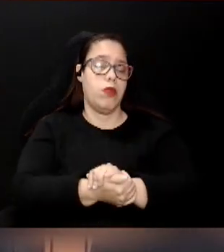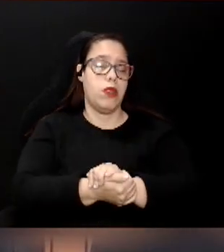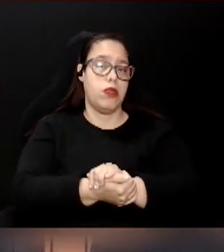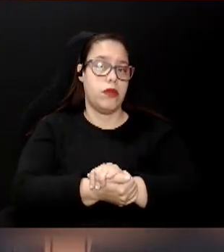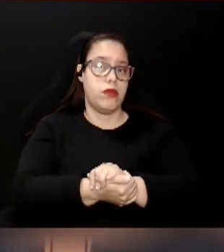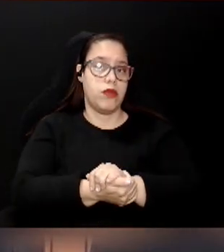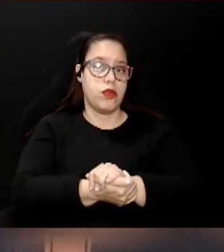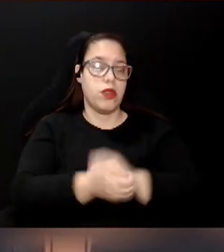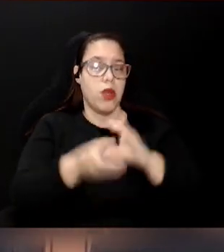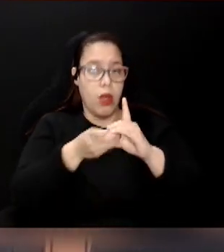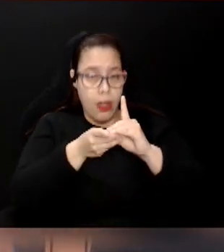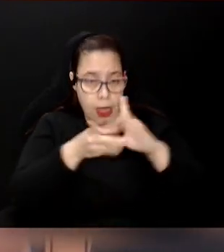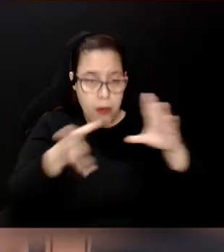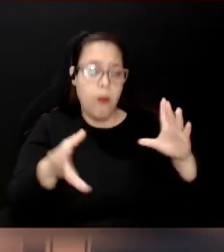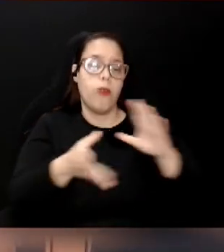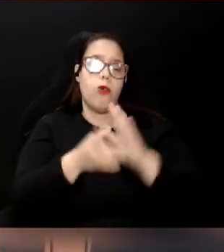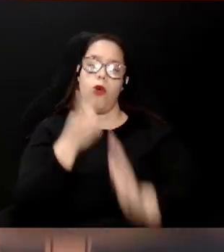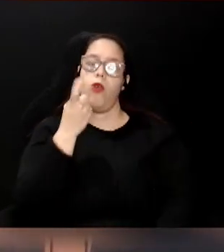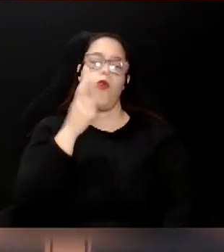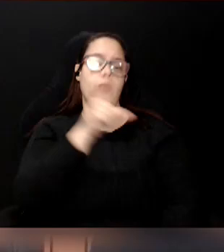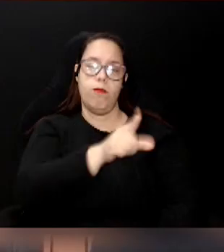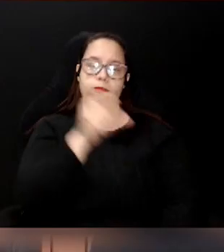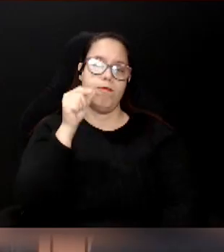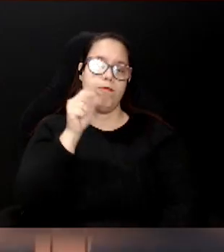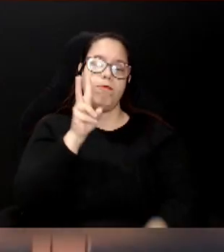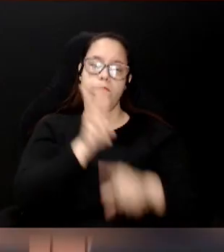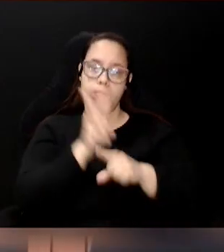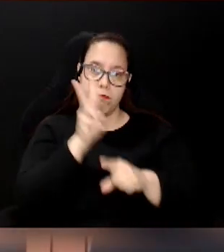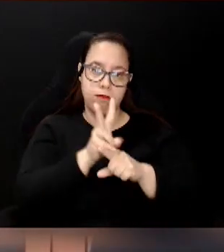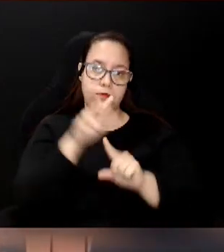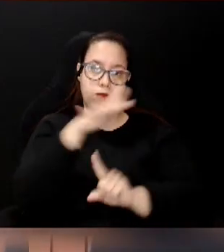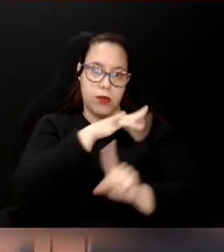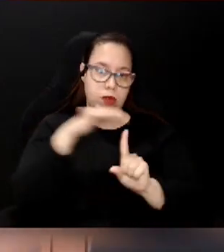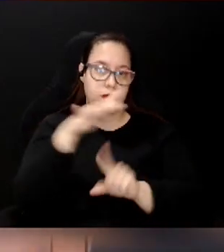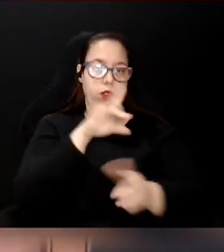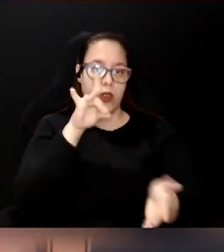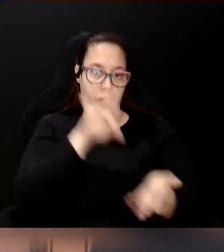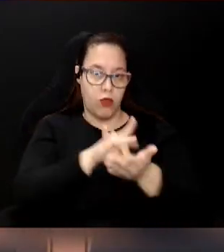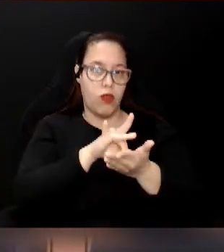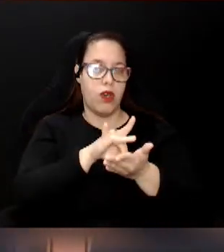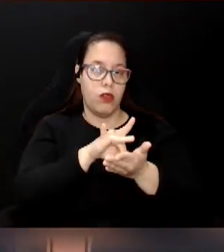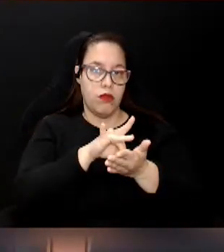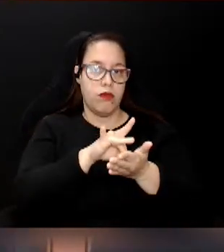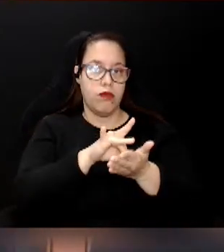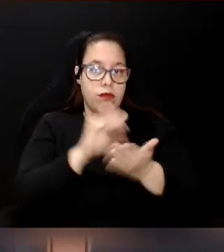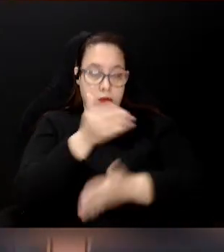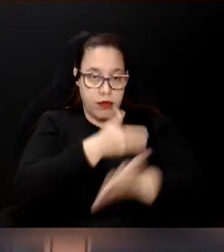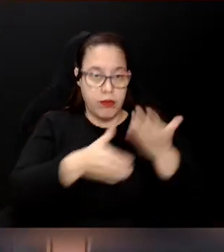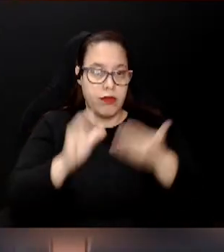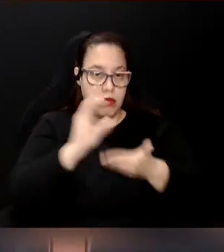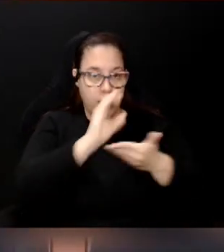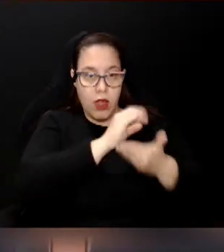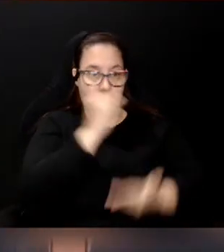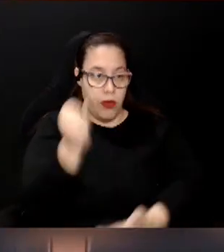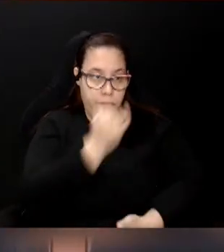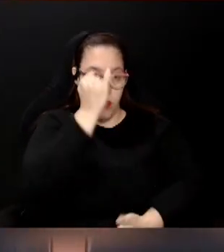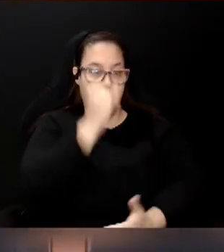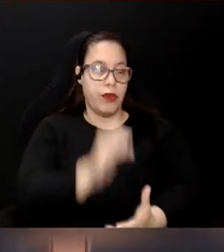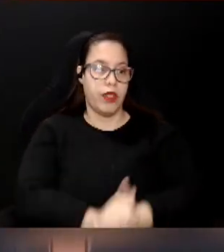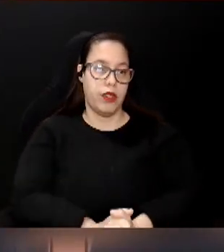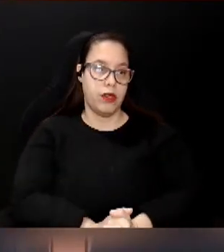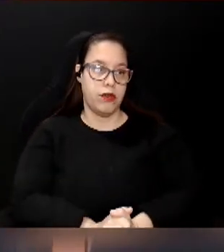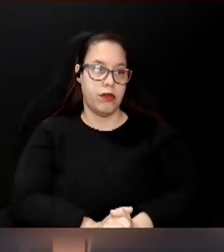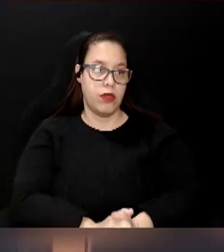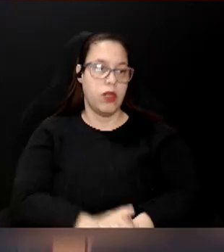democrática é a única forma de preservar o meio ambiente efetivamente, né? Então, a participação nos conselhos é fundamental. E quando a gente está falando de participação